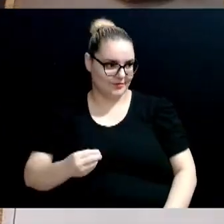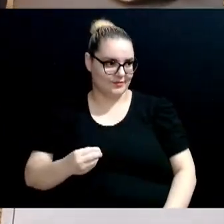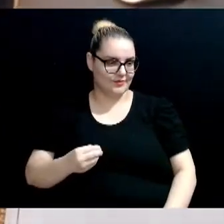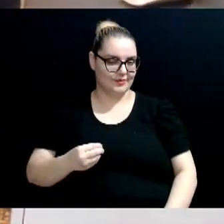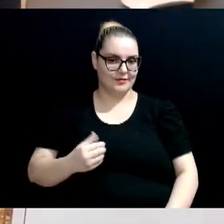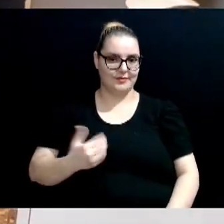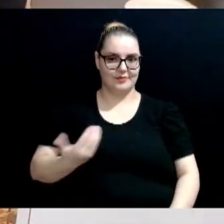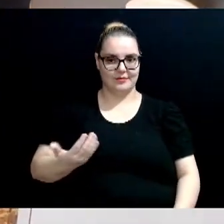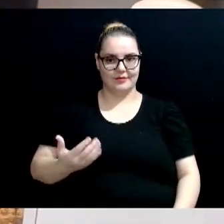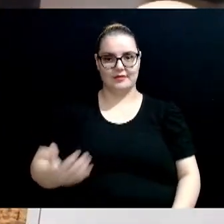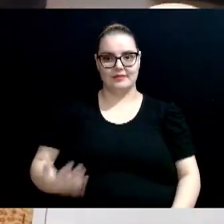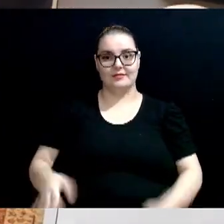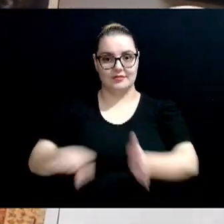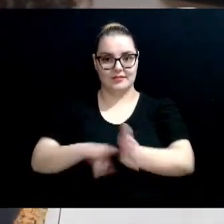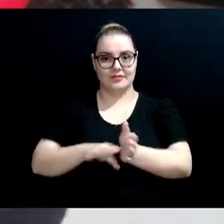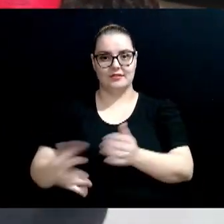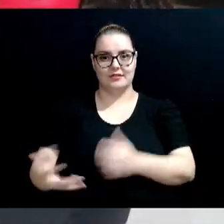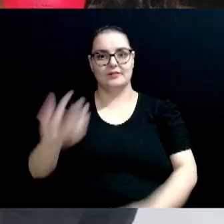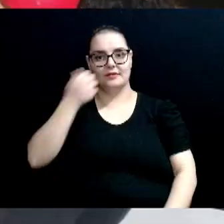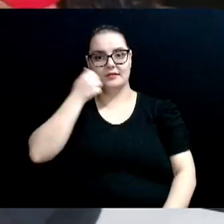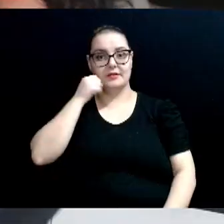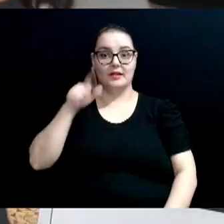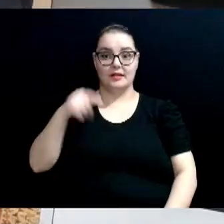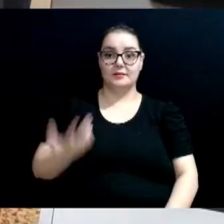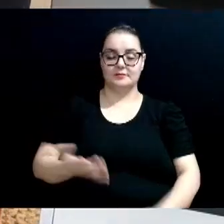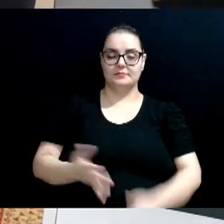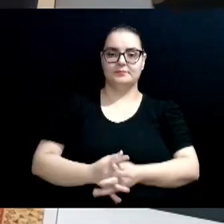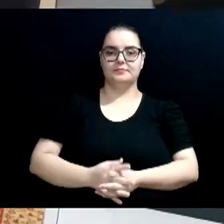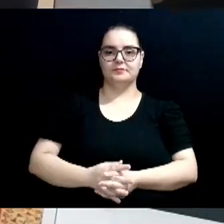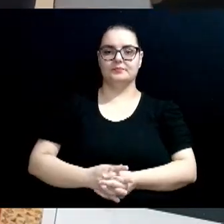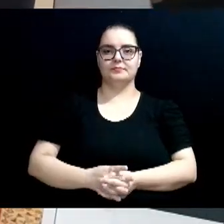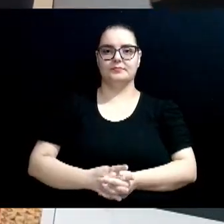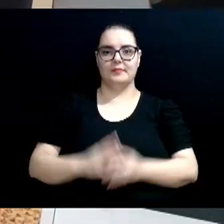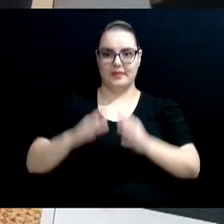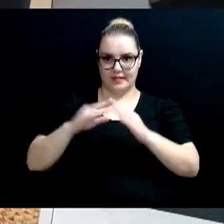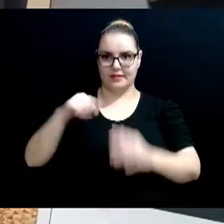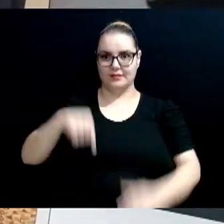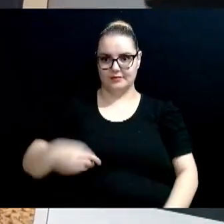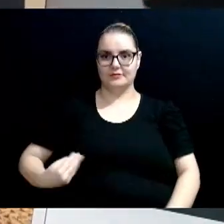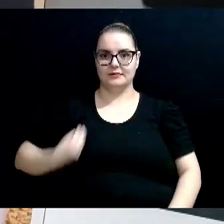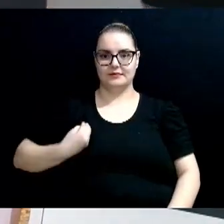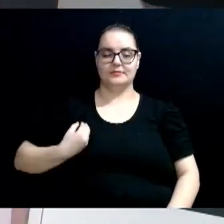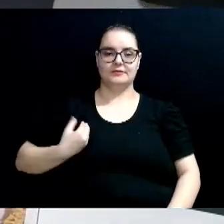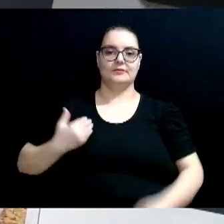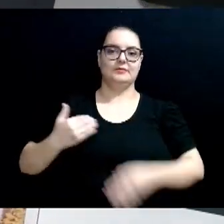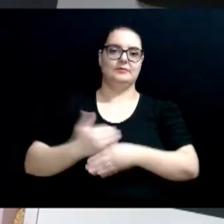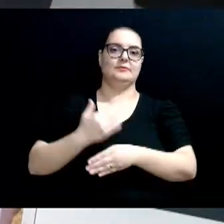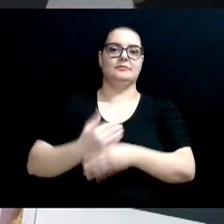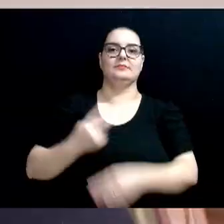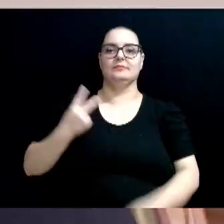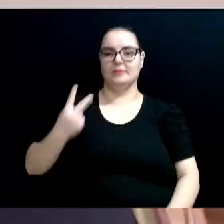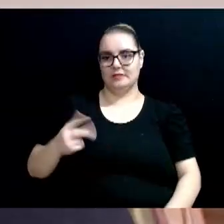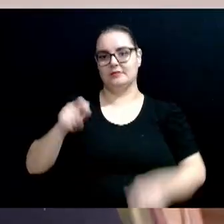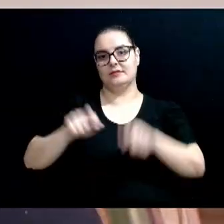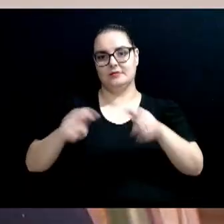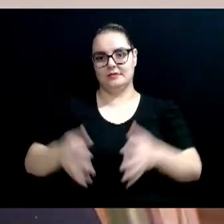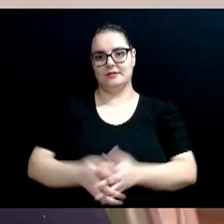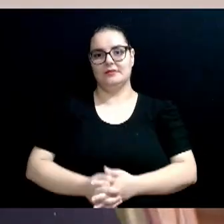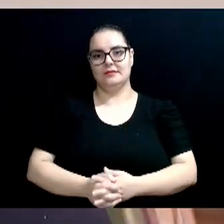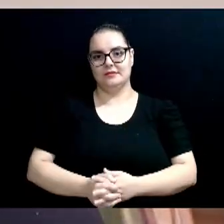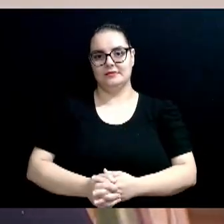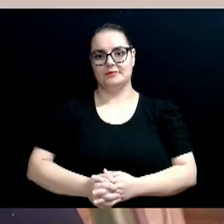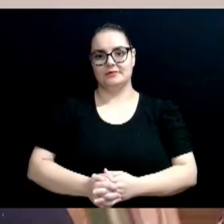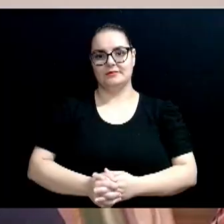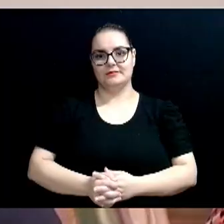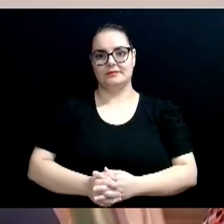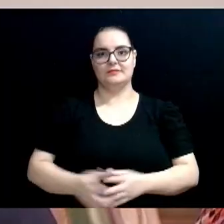à adoção? Eu, nessa casa que eu moro, eu construí para 2 pessoas. Então,